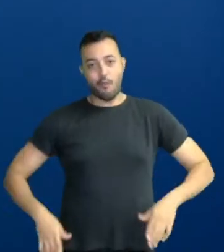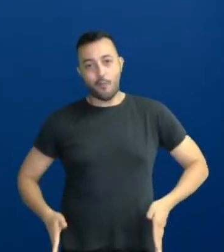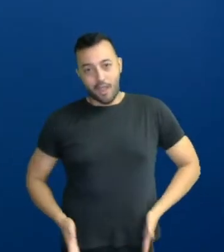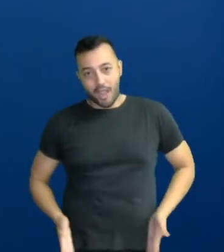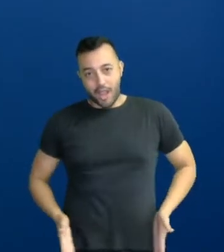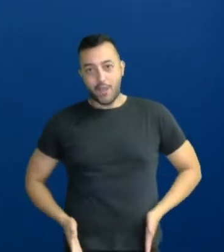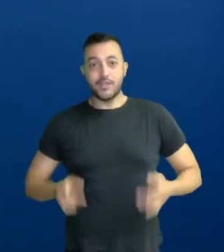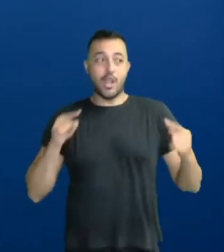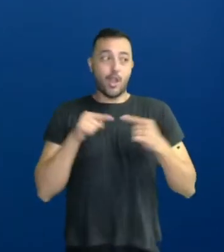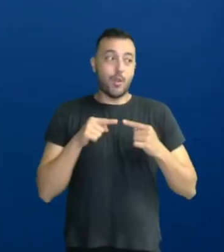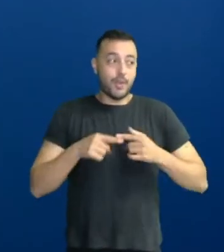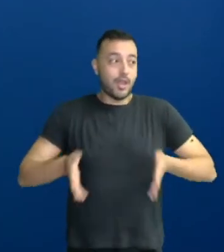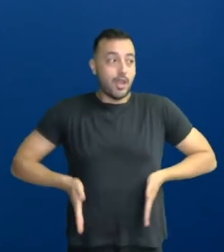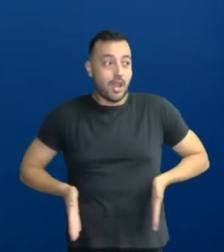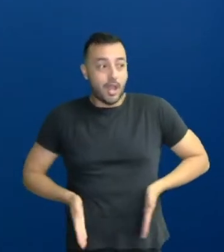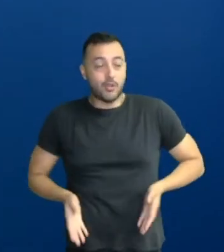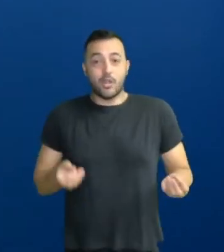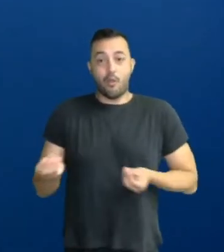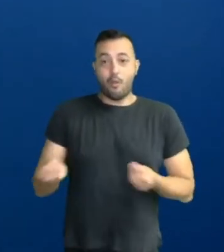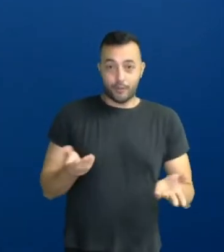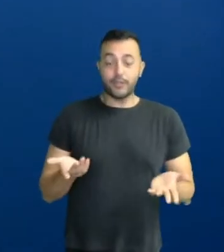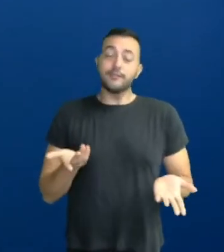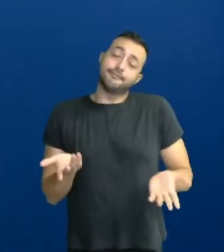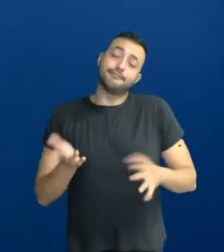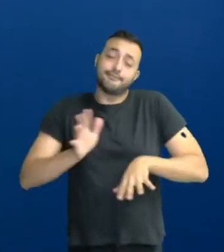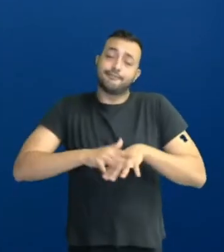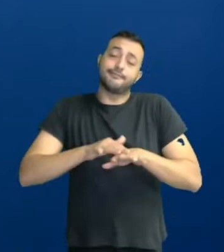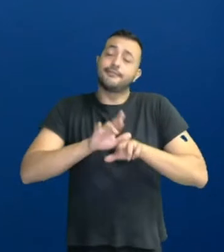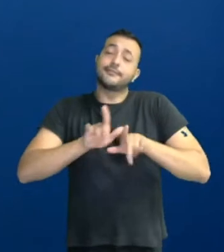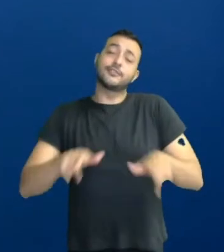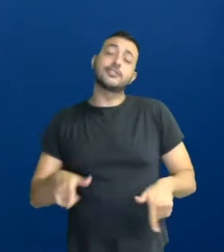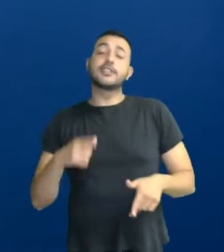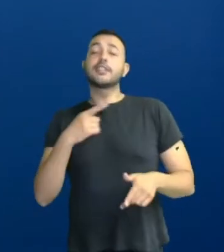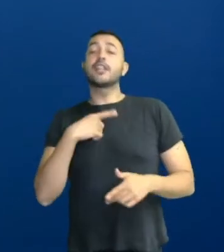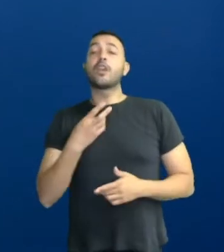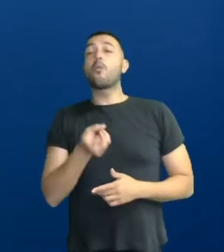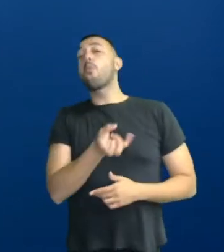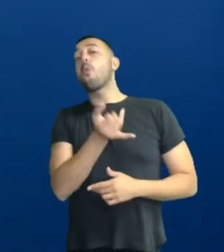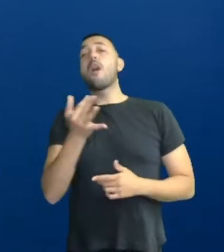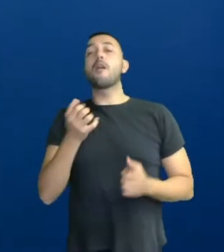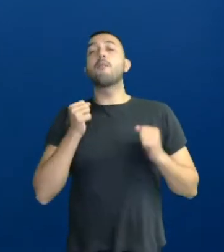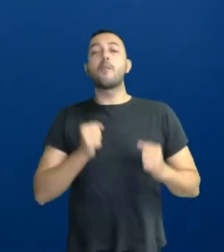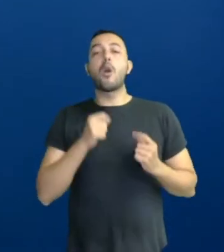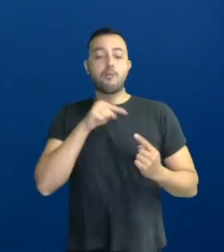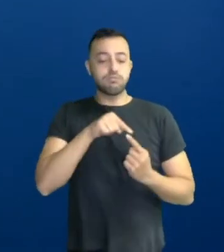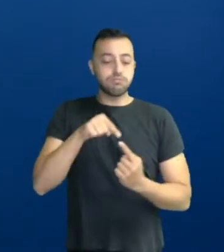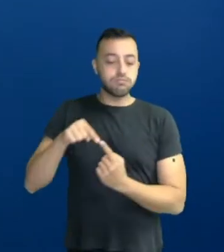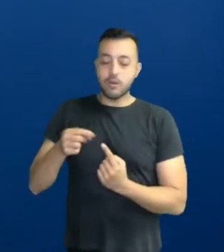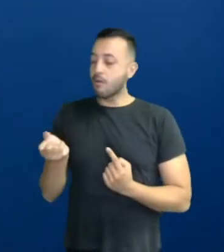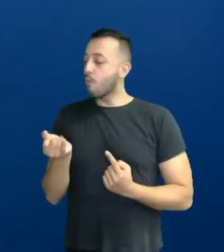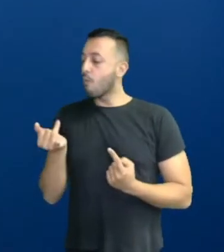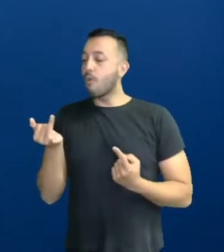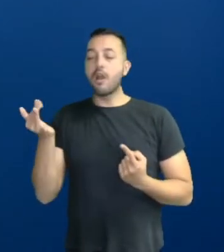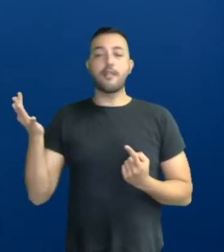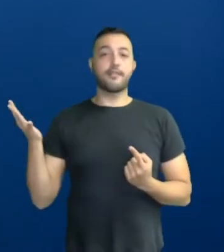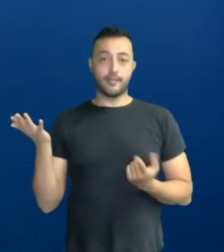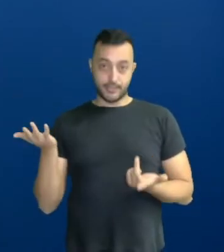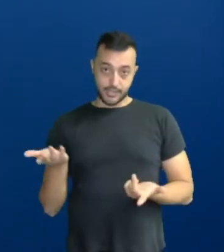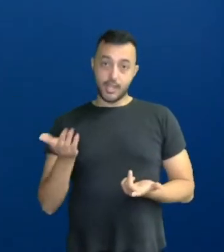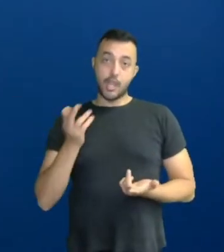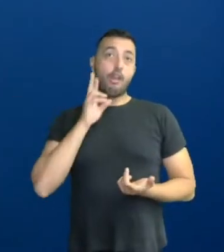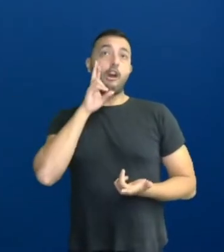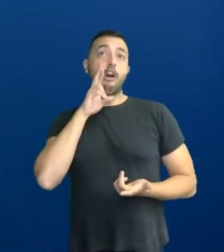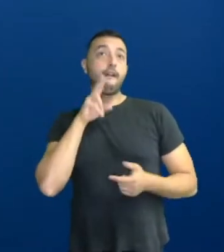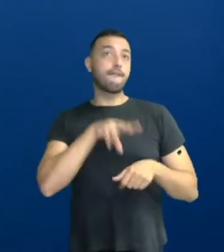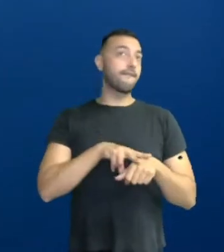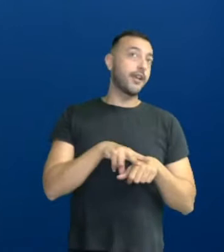tá? Na matemática, não. Você vai usar a probabilidade, quantas maneiras possíveis de se vestir. Então, aí não quer saber se você vai usar rosa